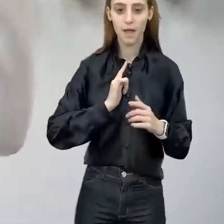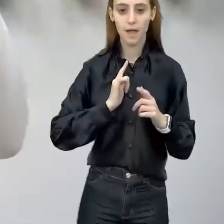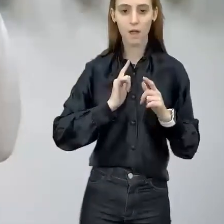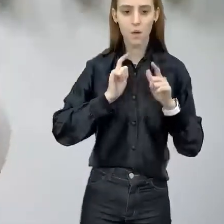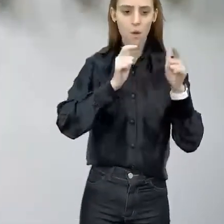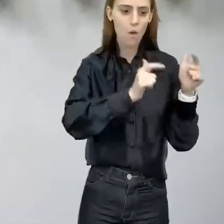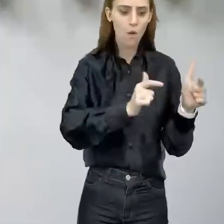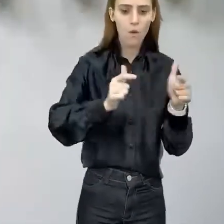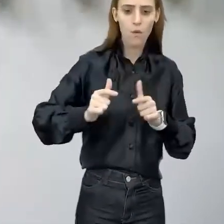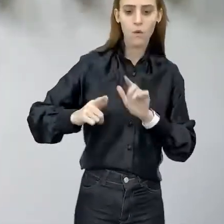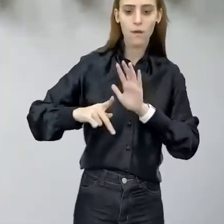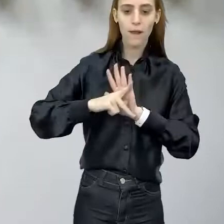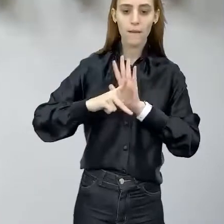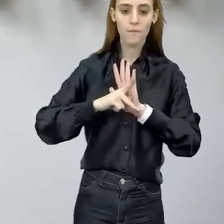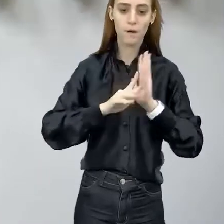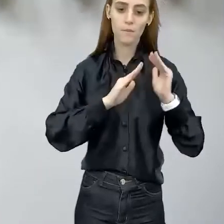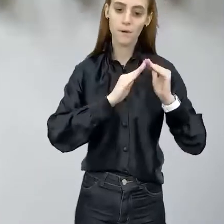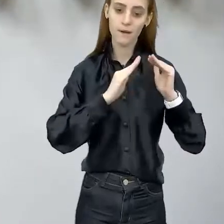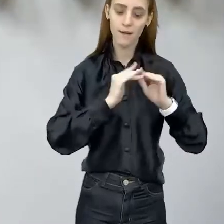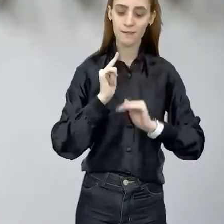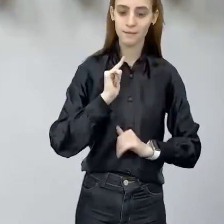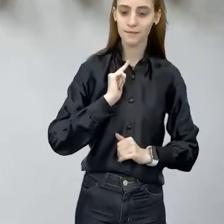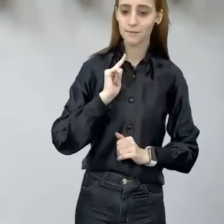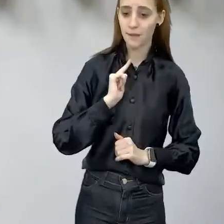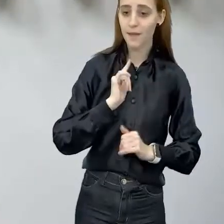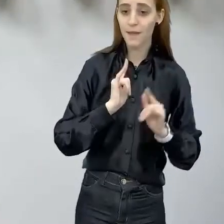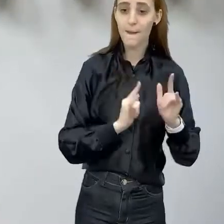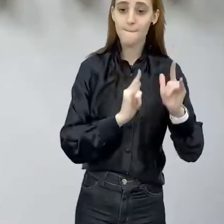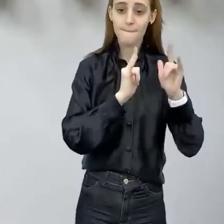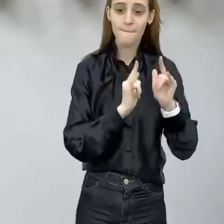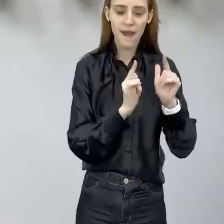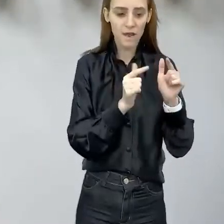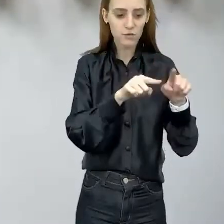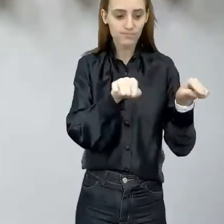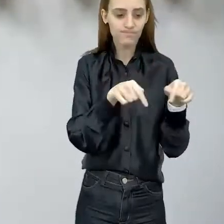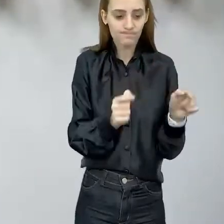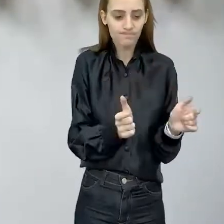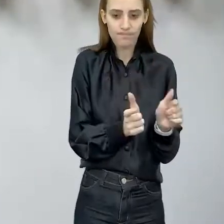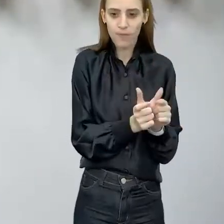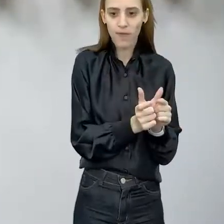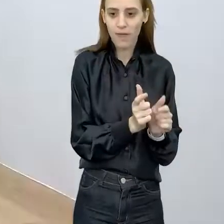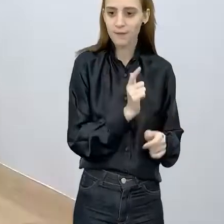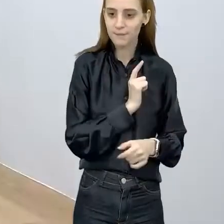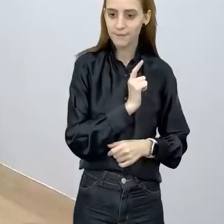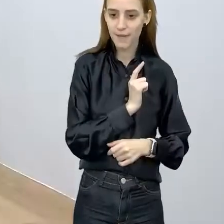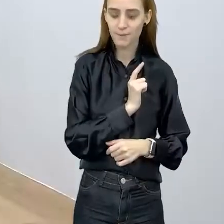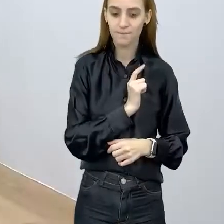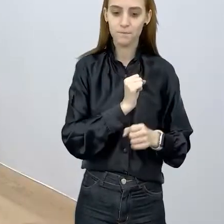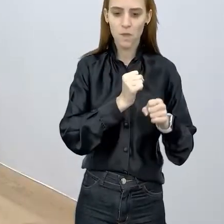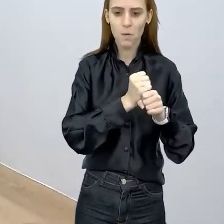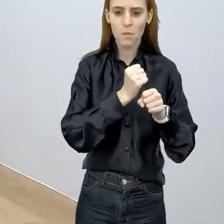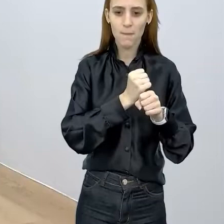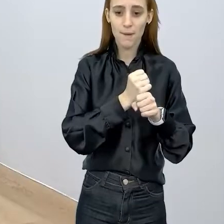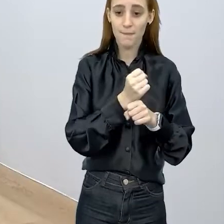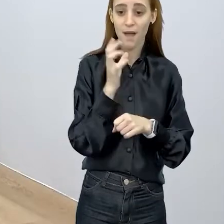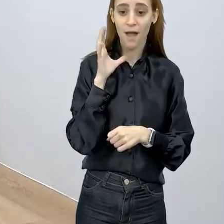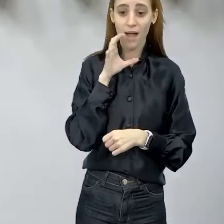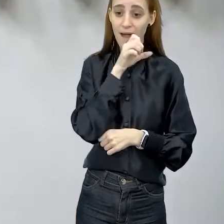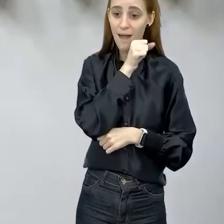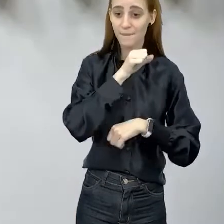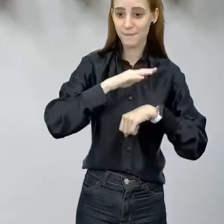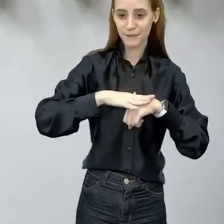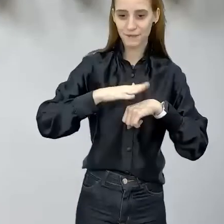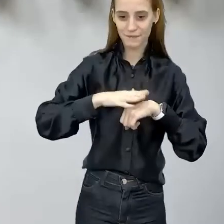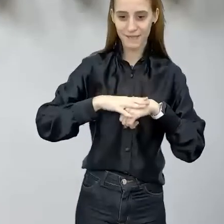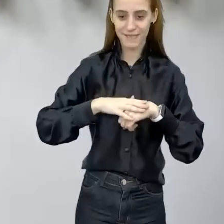são prédios pequenos, né? São apartamentos pequenos. E a obra é acelerada.